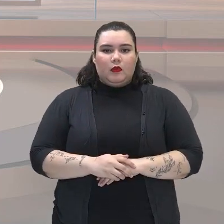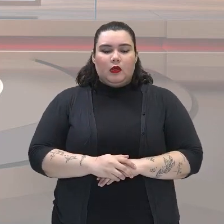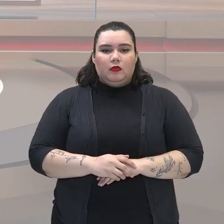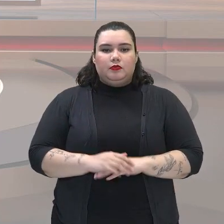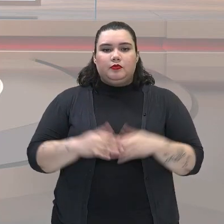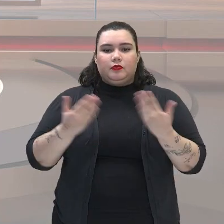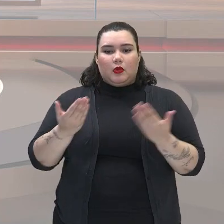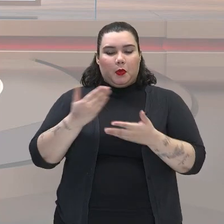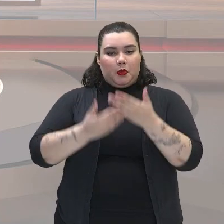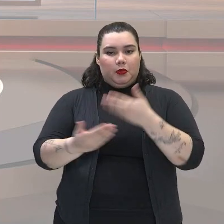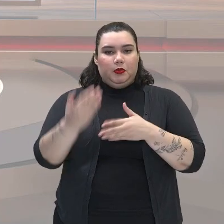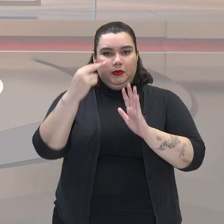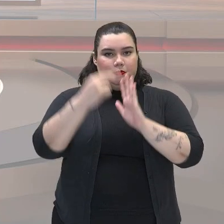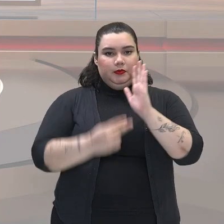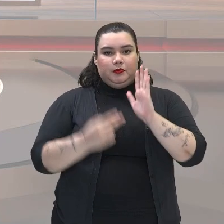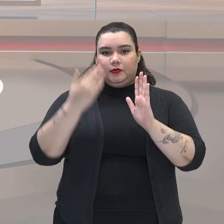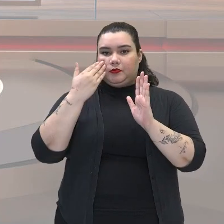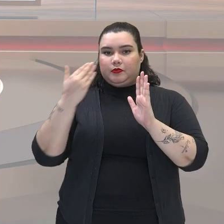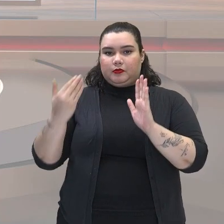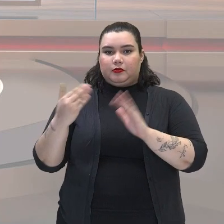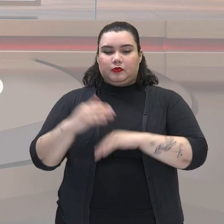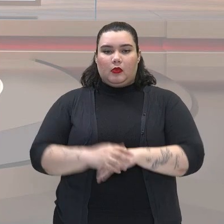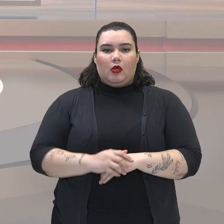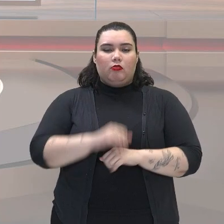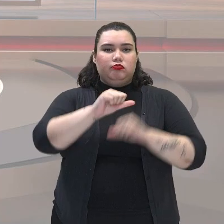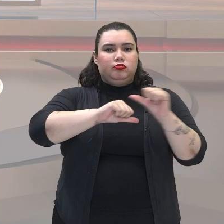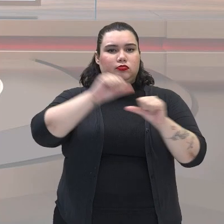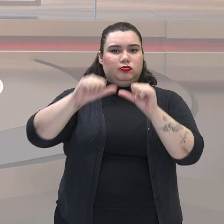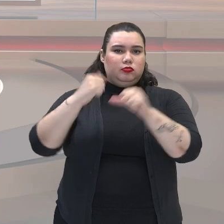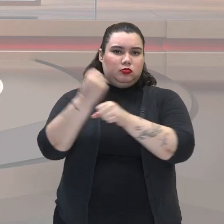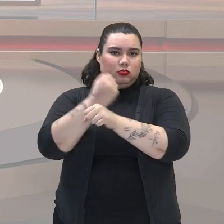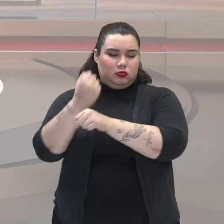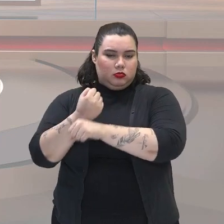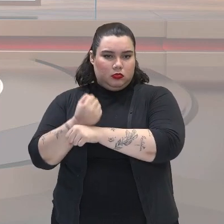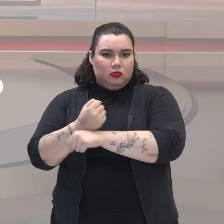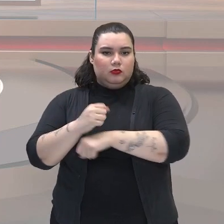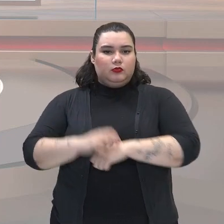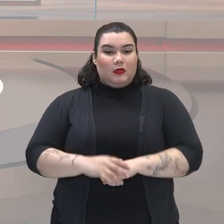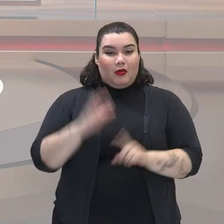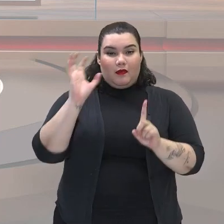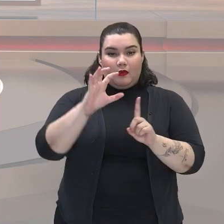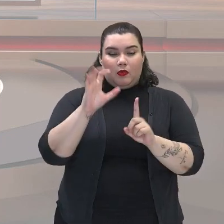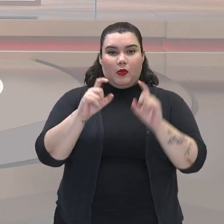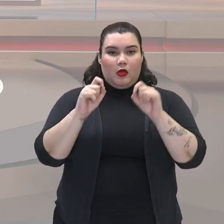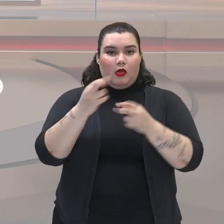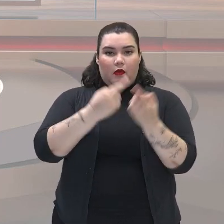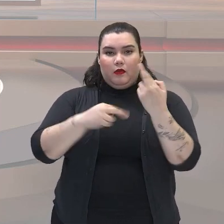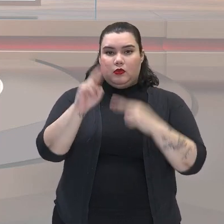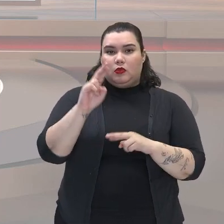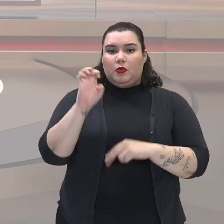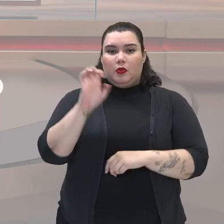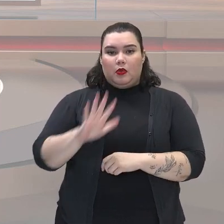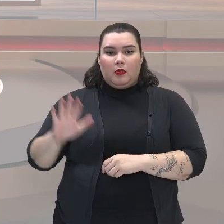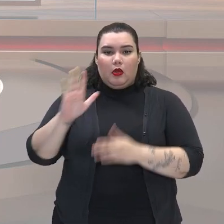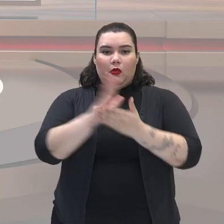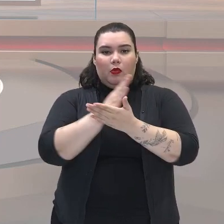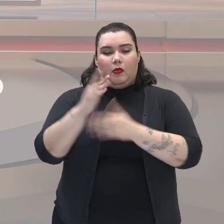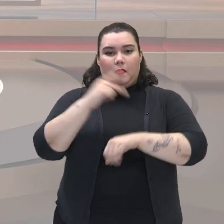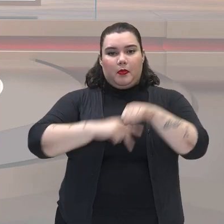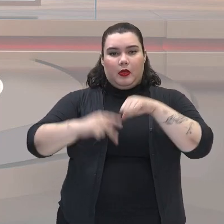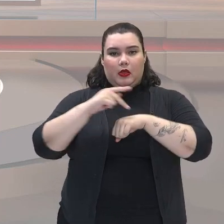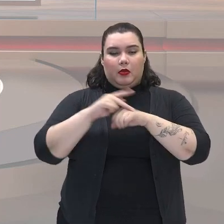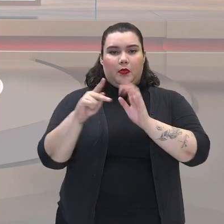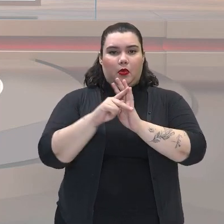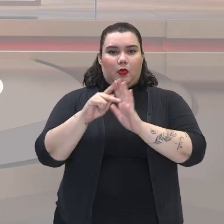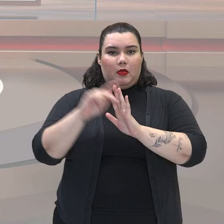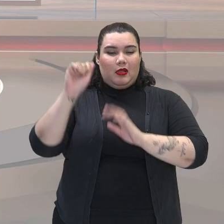Ásia nesse momento. Modernização e reformas. Influenciados pelas revoluções europeias, alguns países